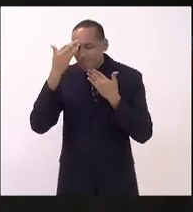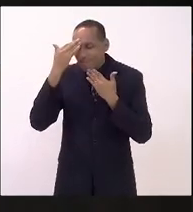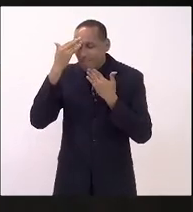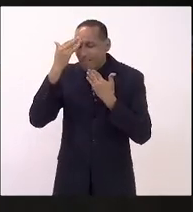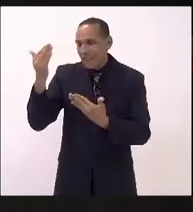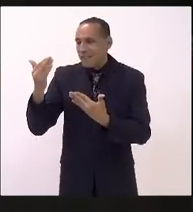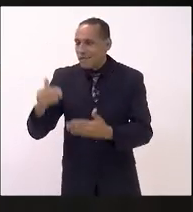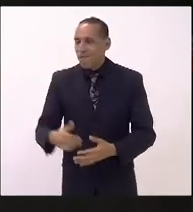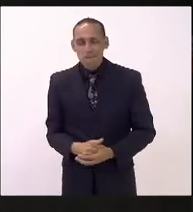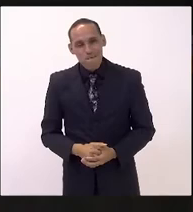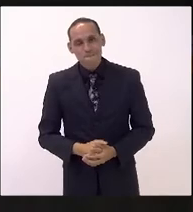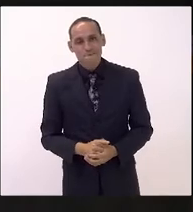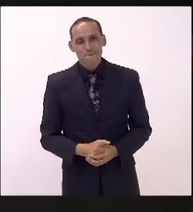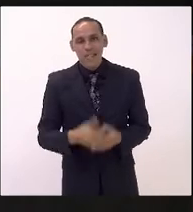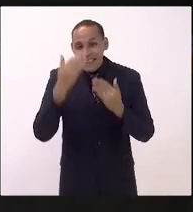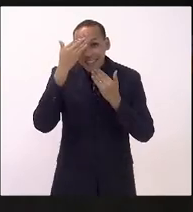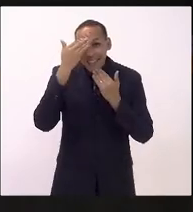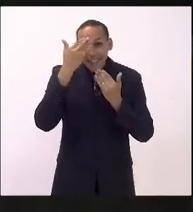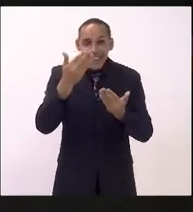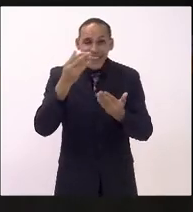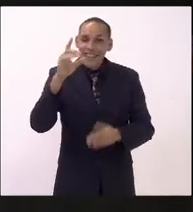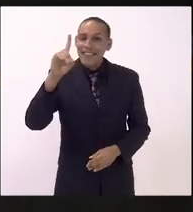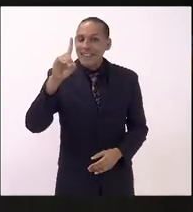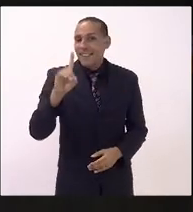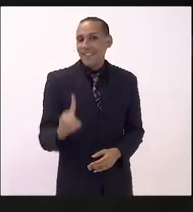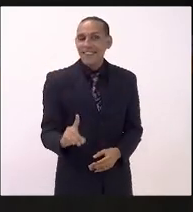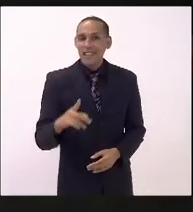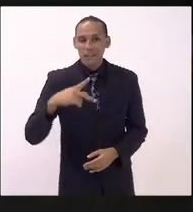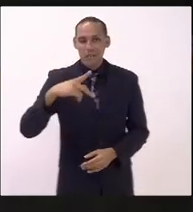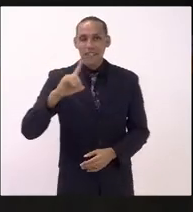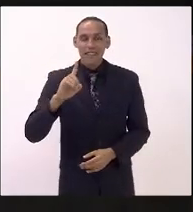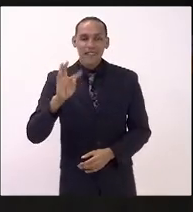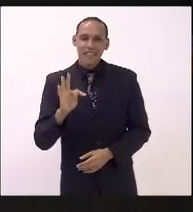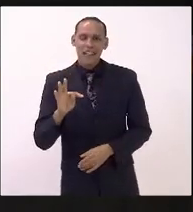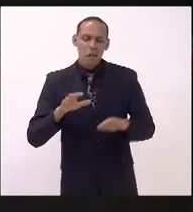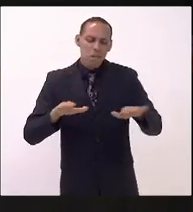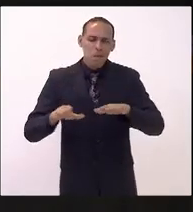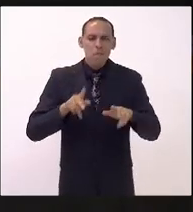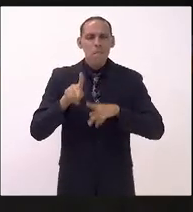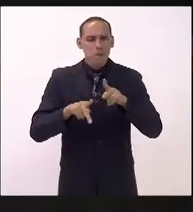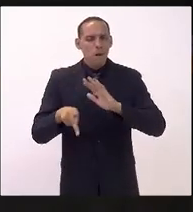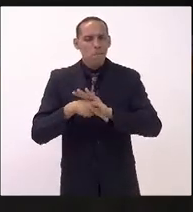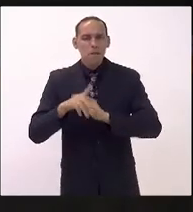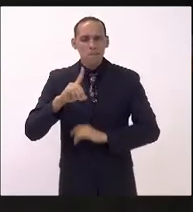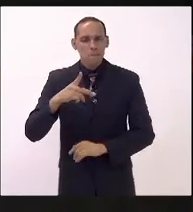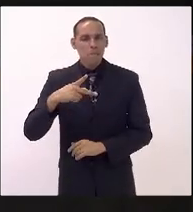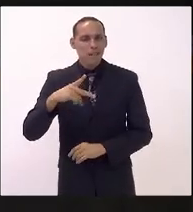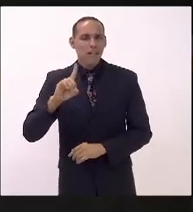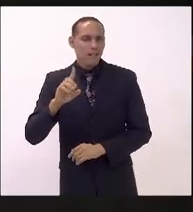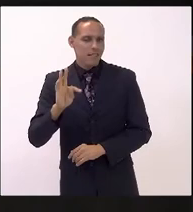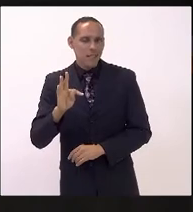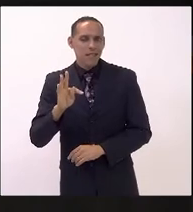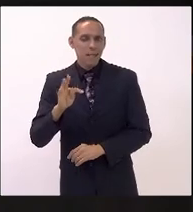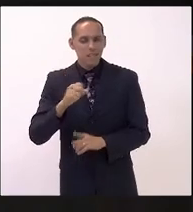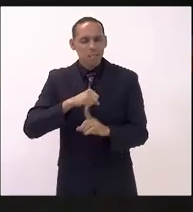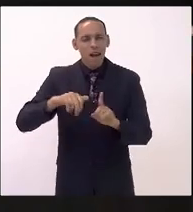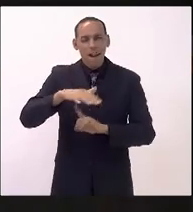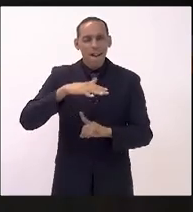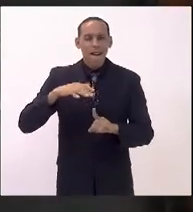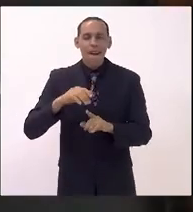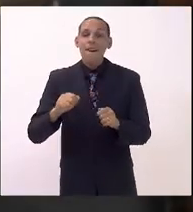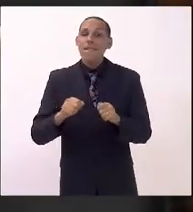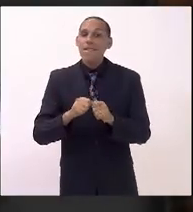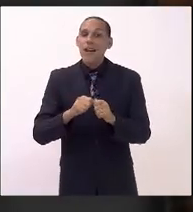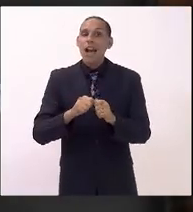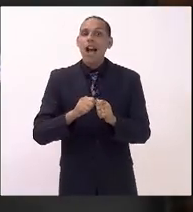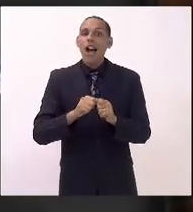muito. Agradeço a direção do PDT, os movimentos populares do PDT, sociais do PDT. Foi quem fez a carta